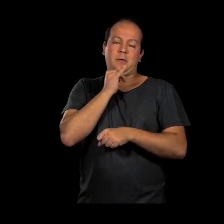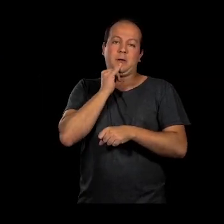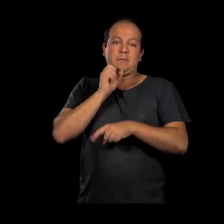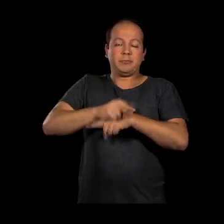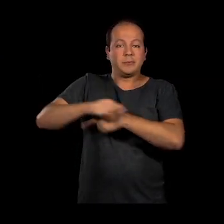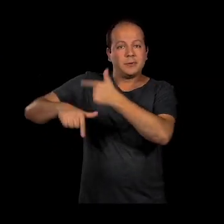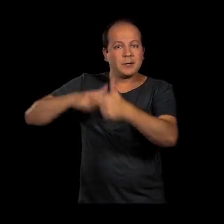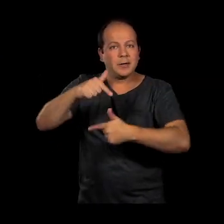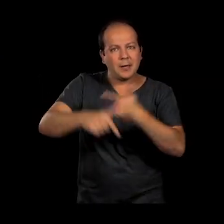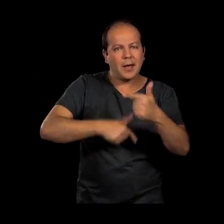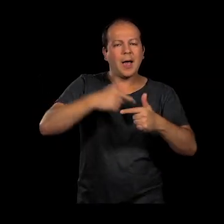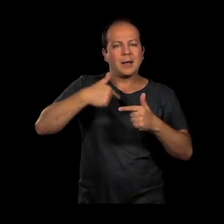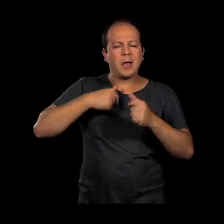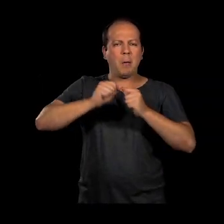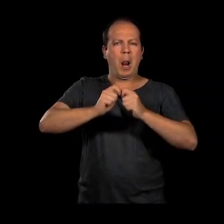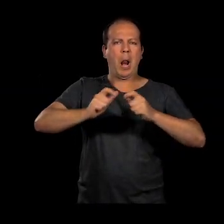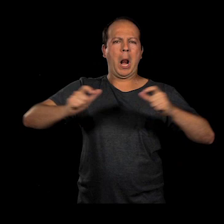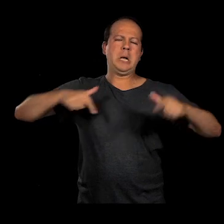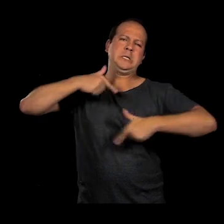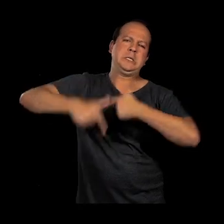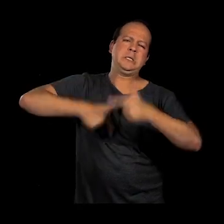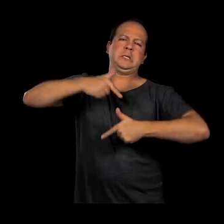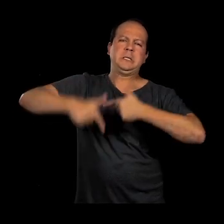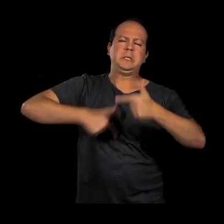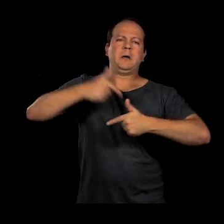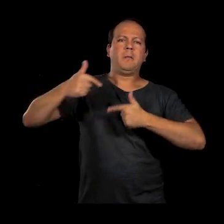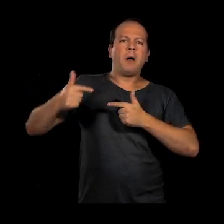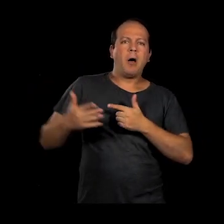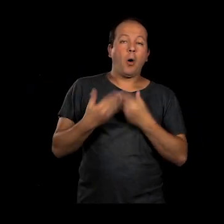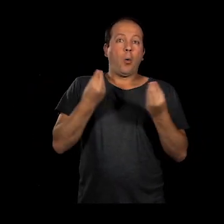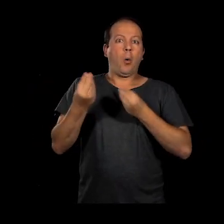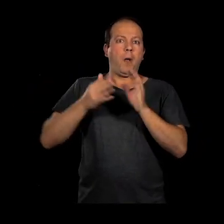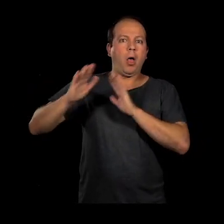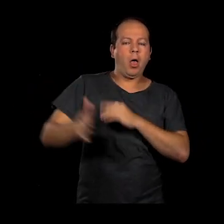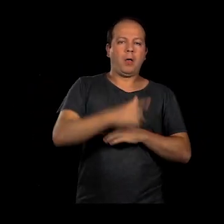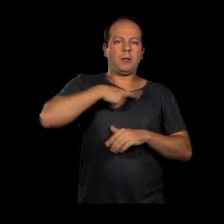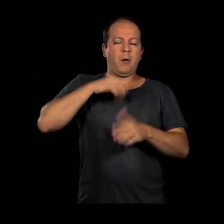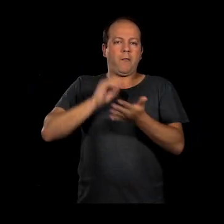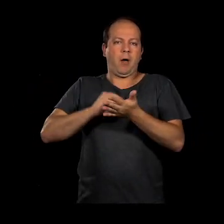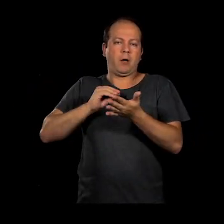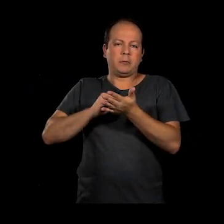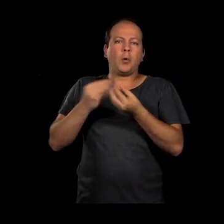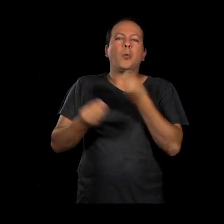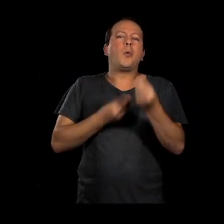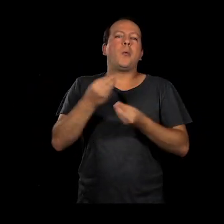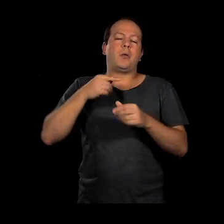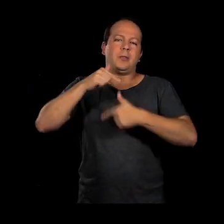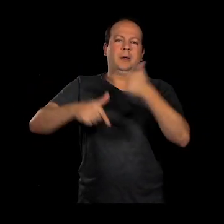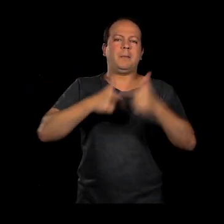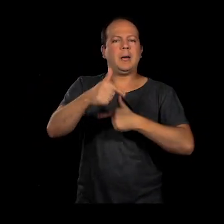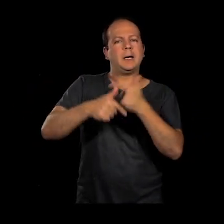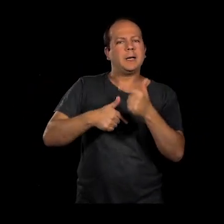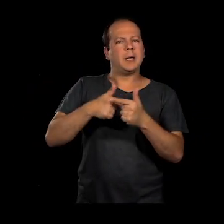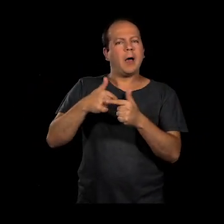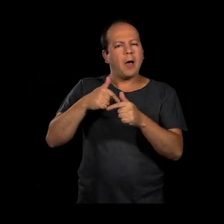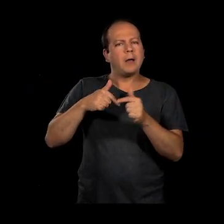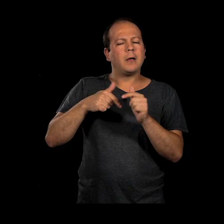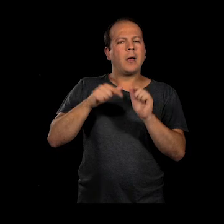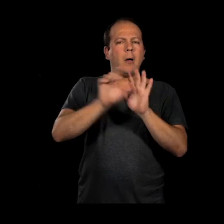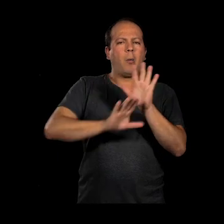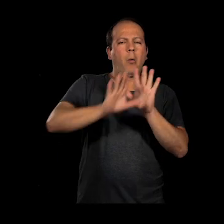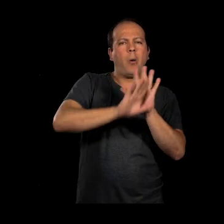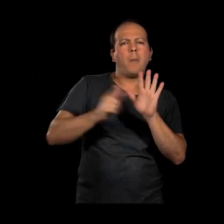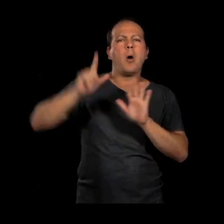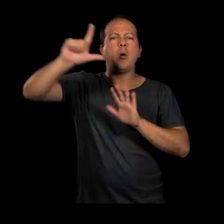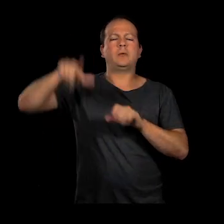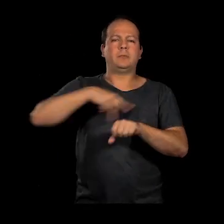né? Porque a hora que começa a criar uma massa de produção aqui, fica mais fácil de dar demanda a hora que faltar trabalho. Aí você fica só prestando animação para